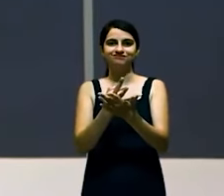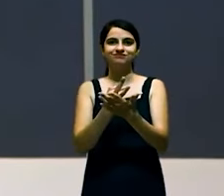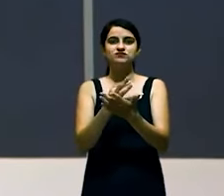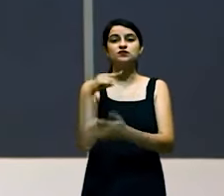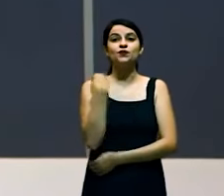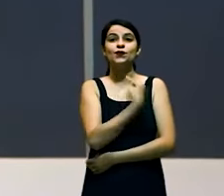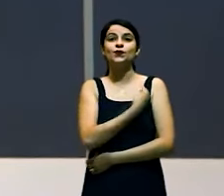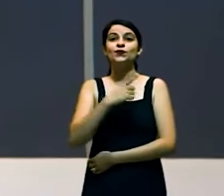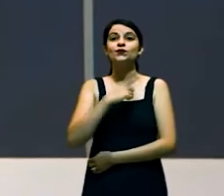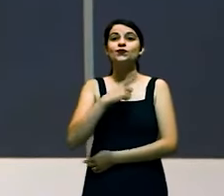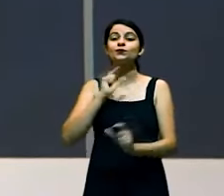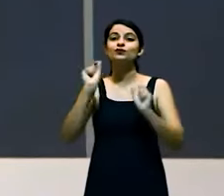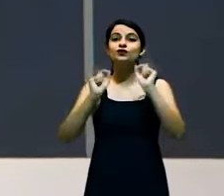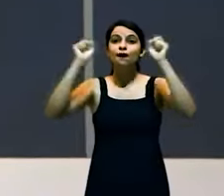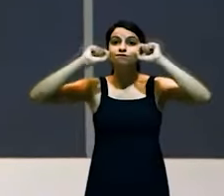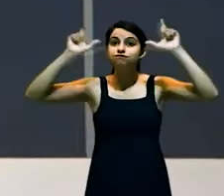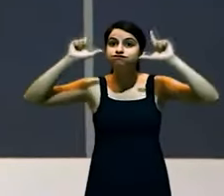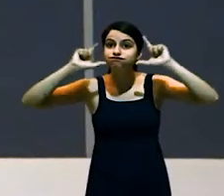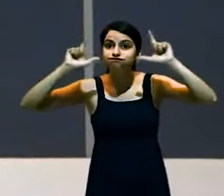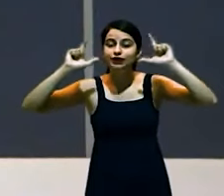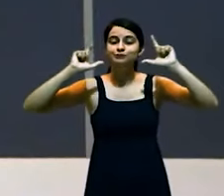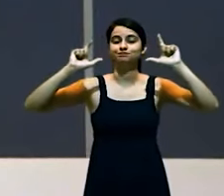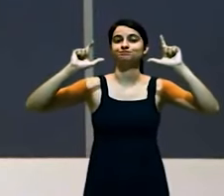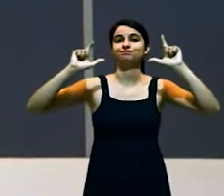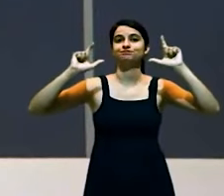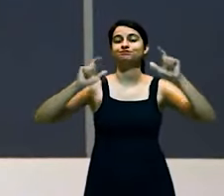nós temos que ficar atentos